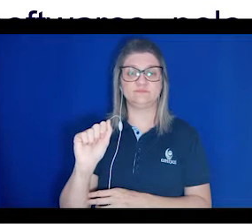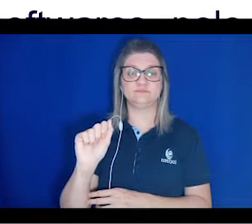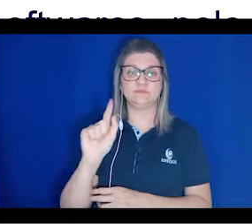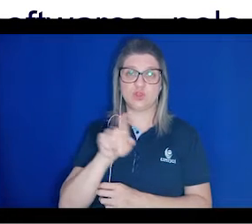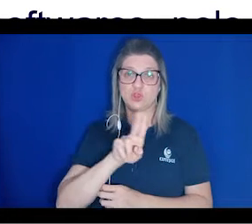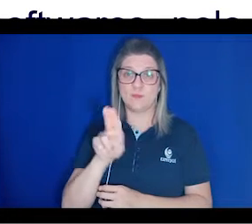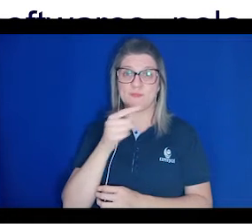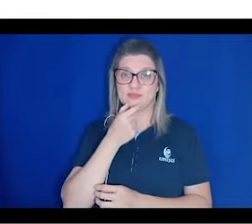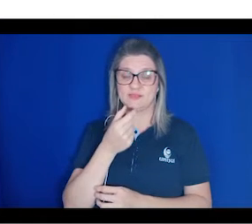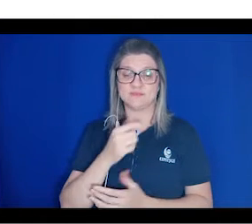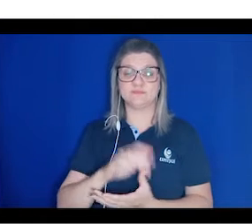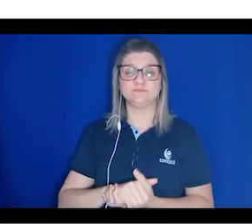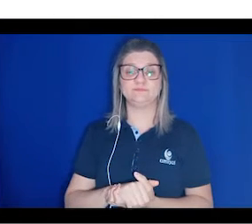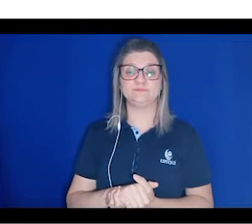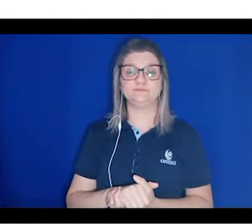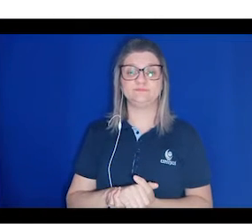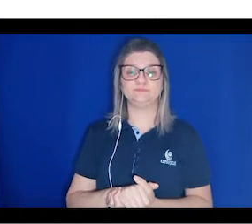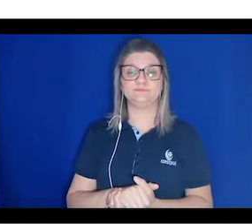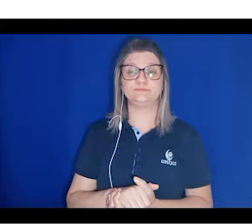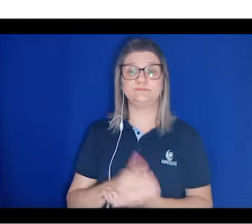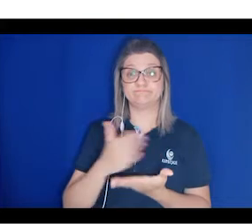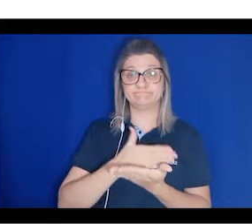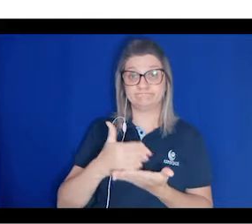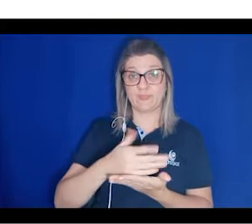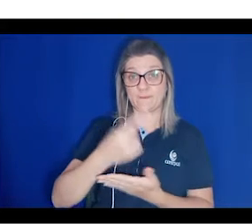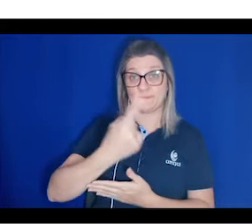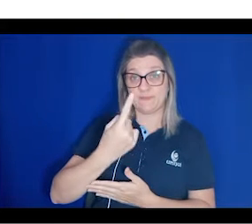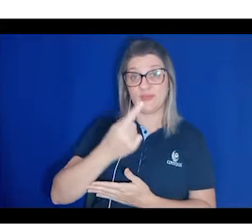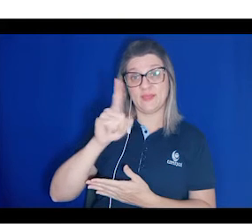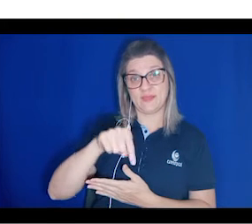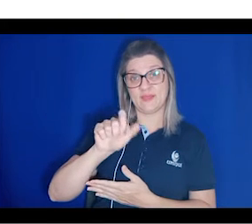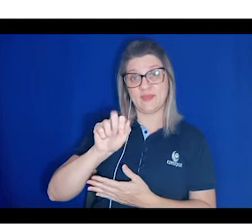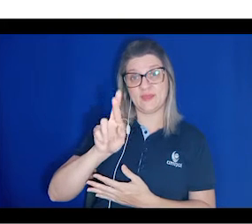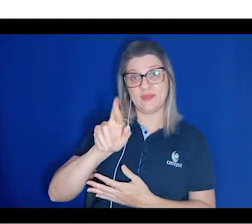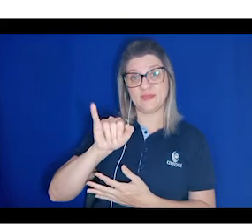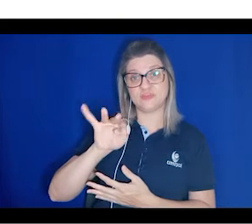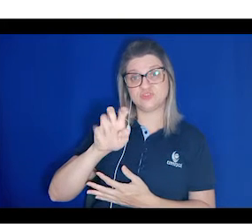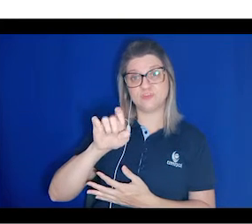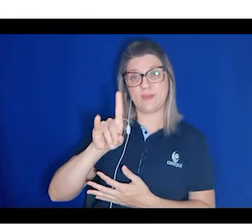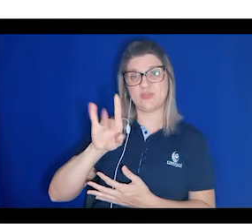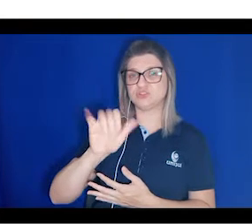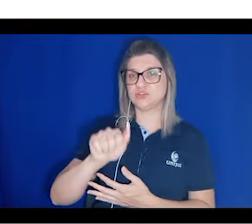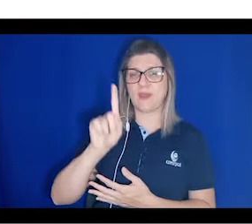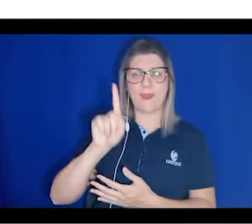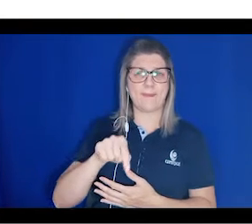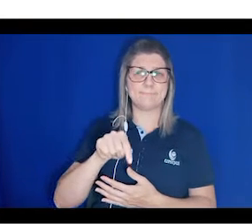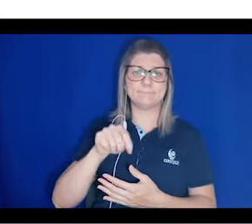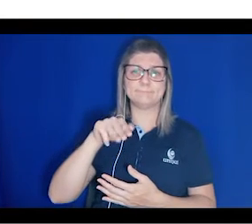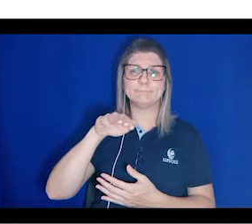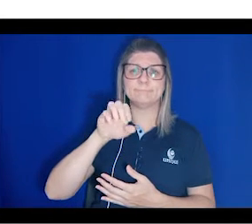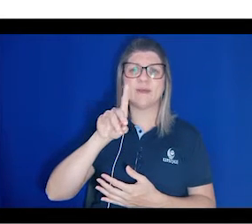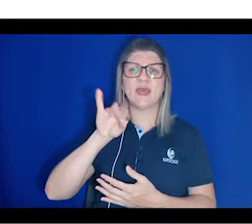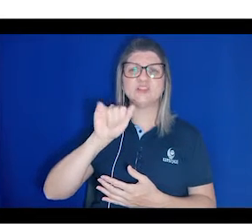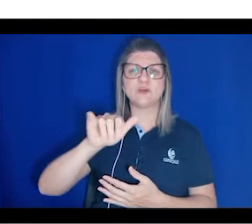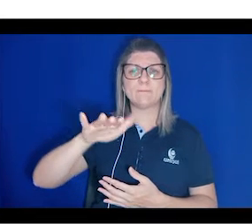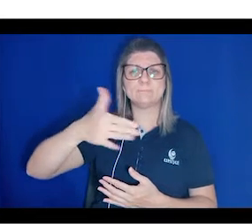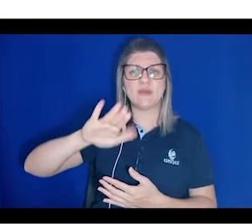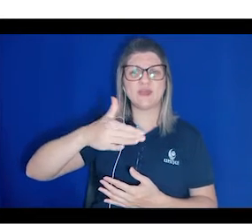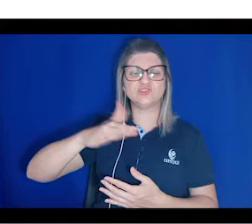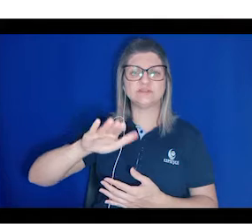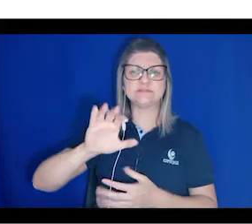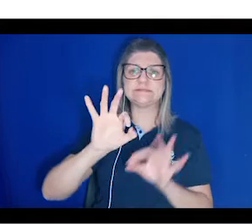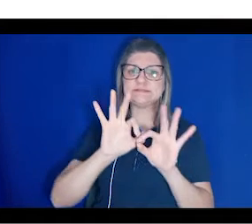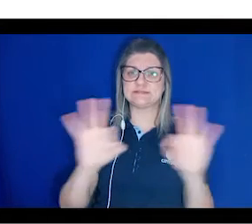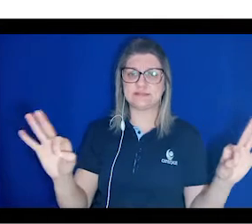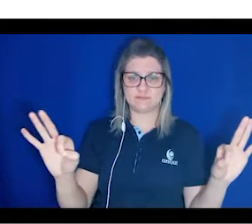em inglês. Iniciamos então pela primeira, que é a aritmética, ou a nossa média simples. Então, média móvel